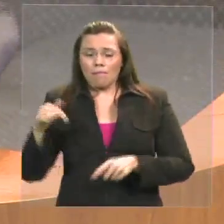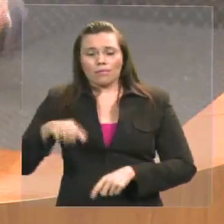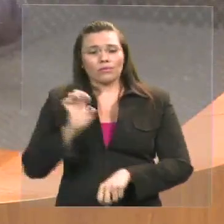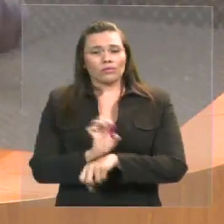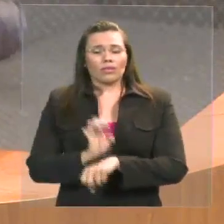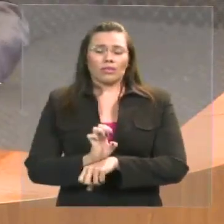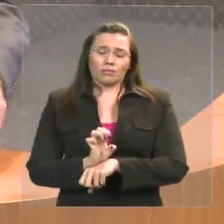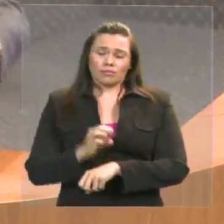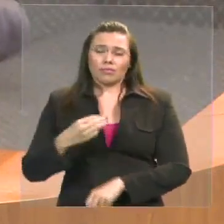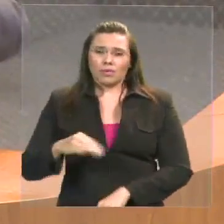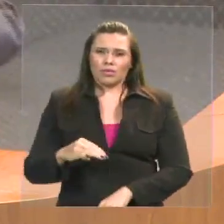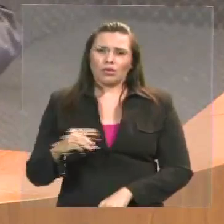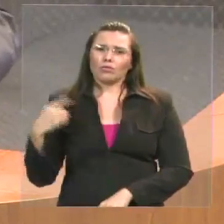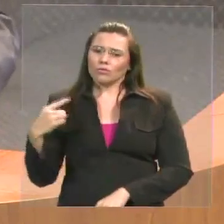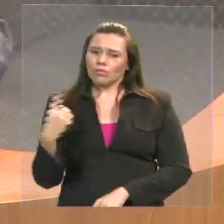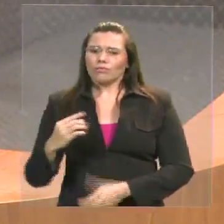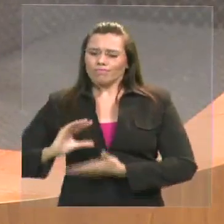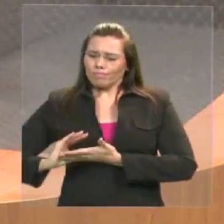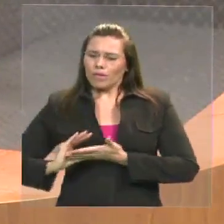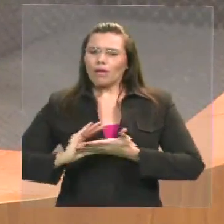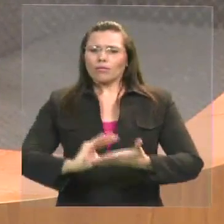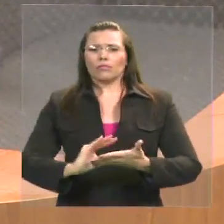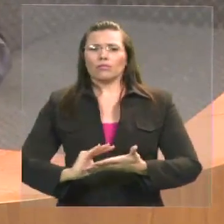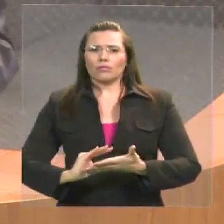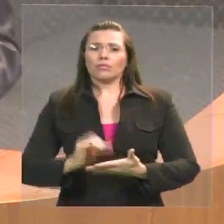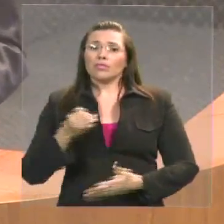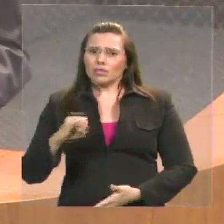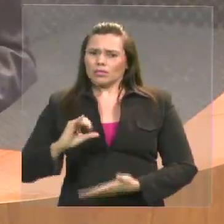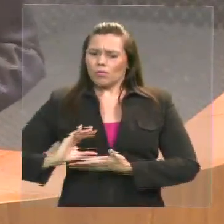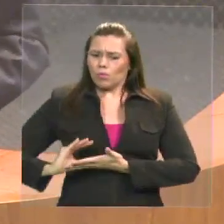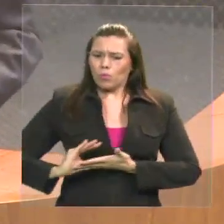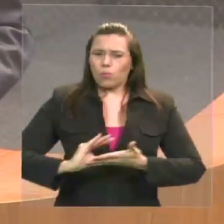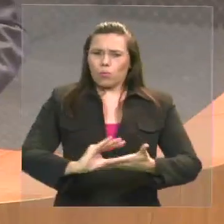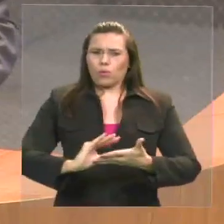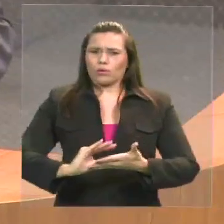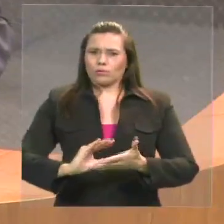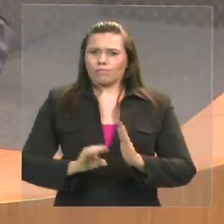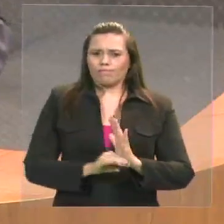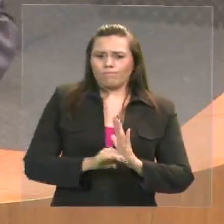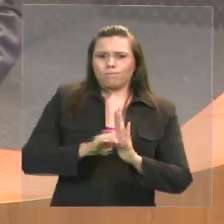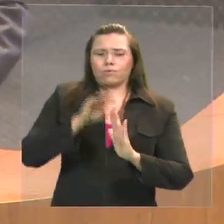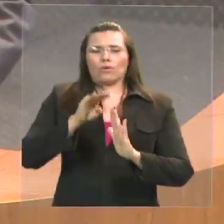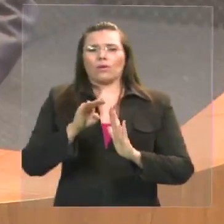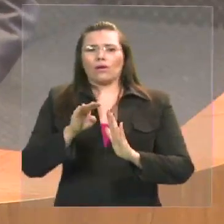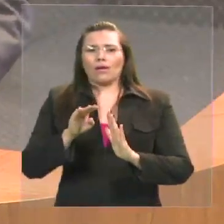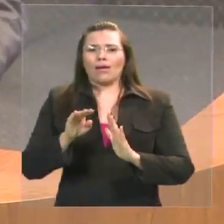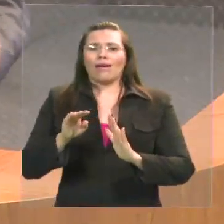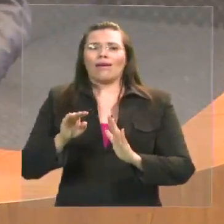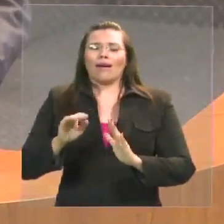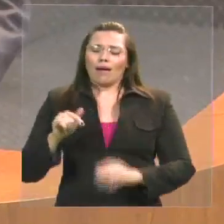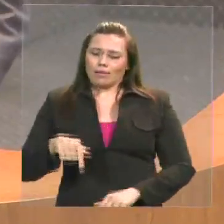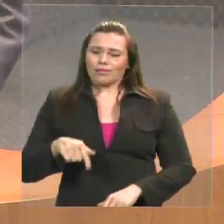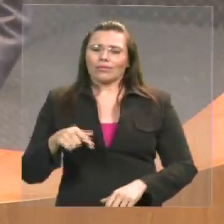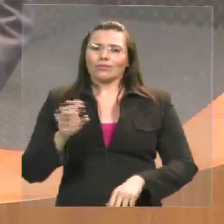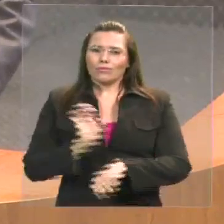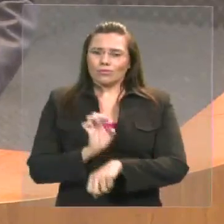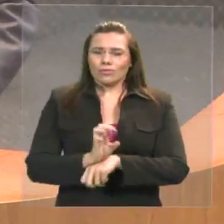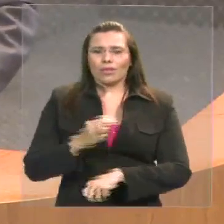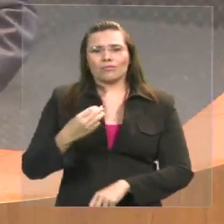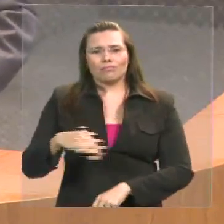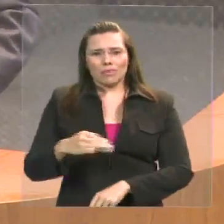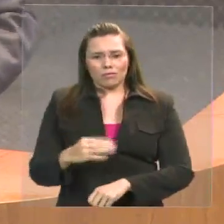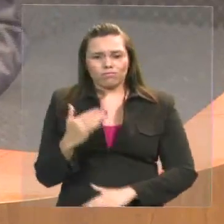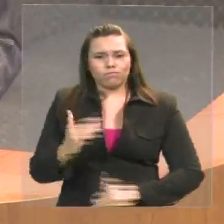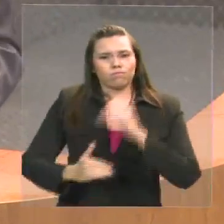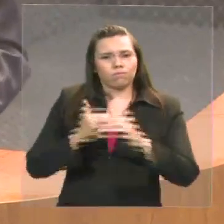investimentos, mais resultados positivos o Maranhão vai alcançar. Então, nesse propósito é que nós destacamos hoje, nesta manhã, estas iniciativas